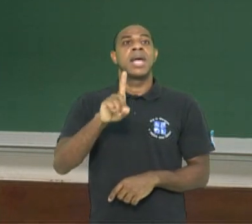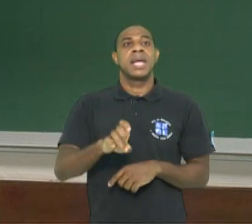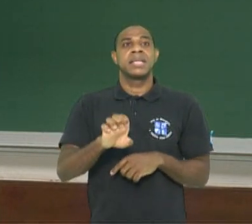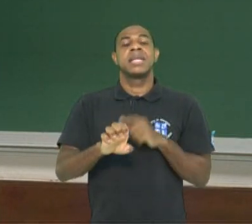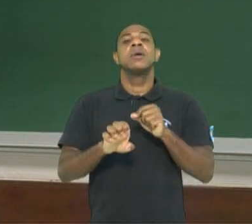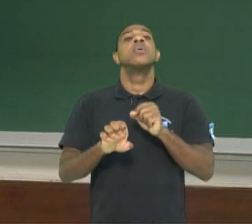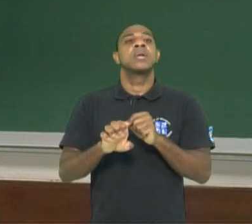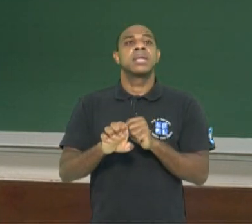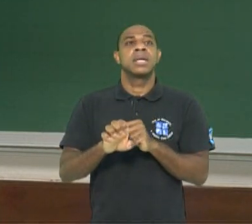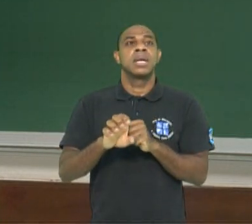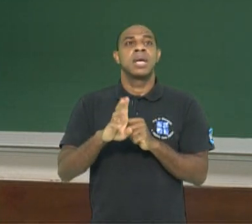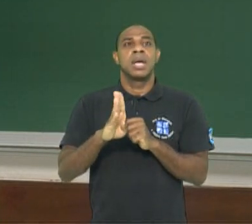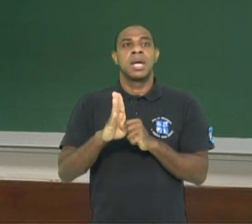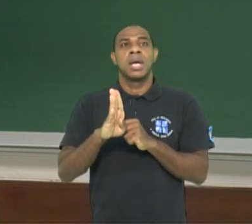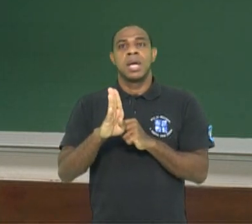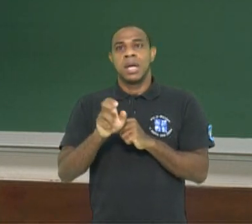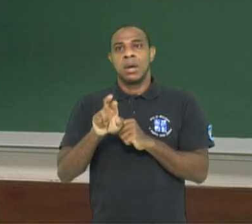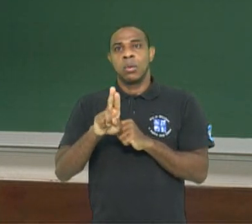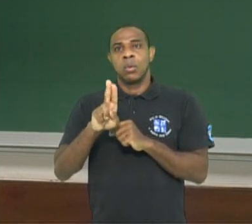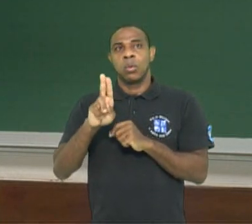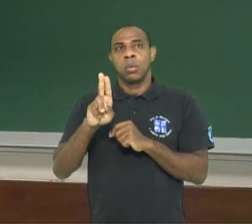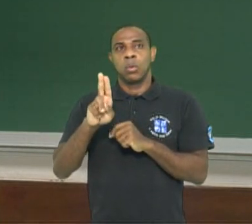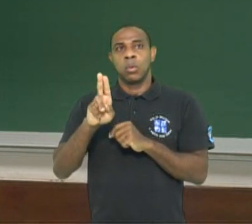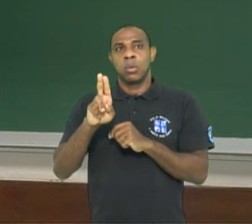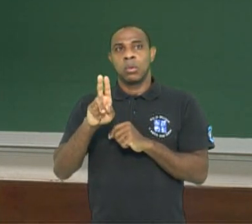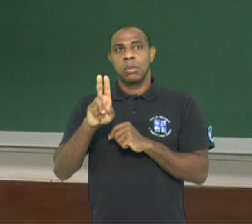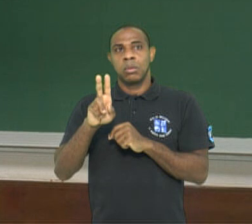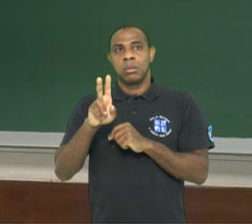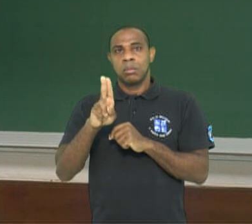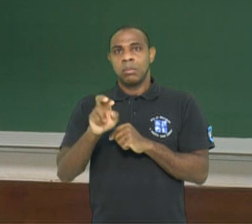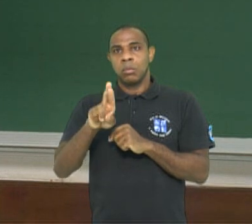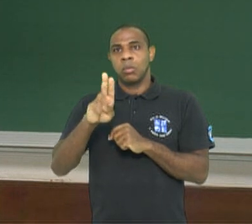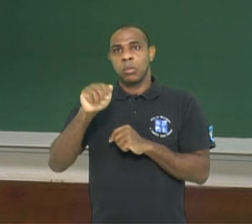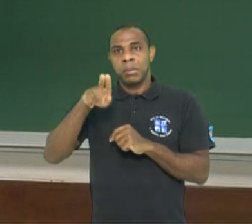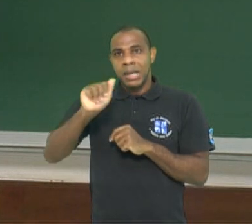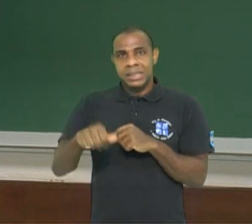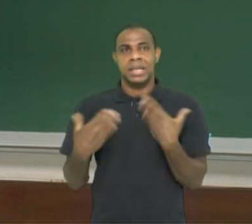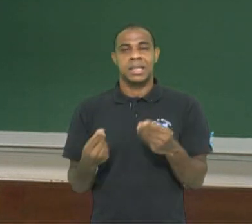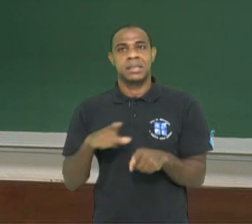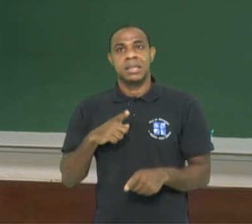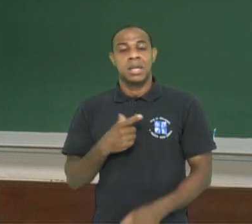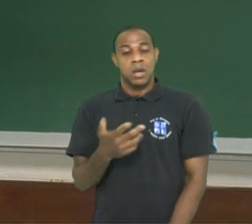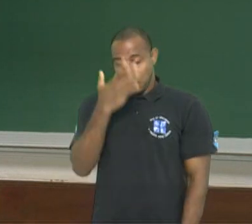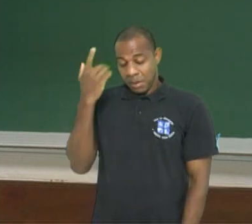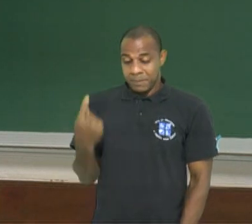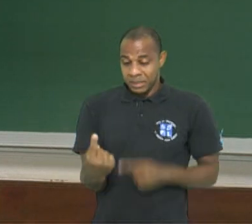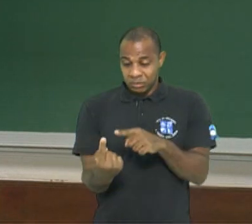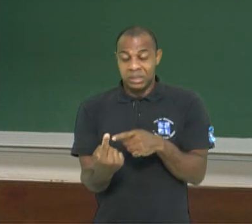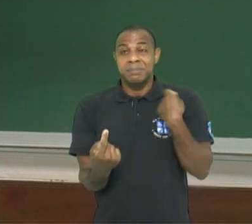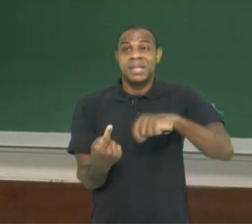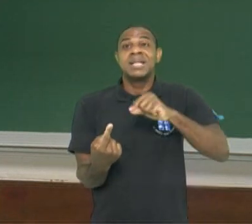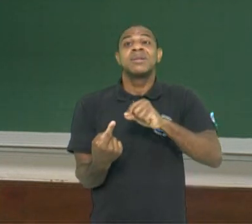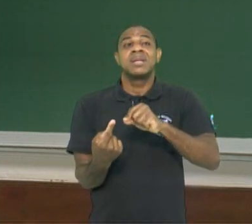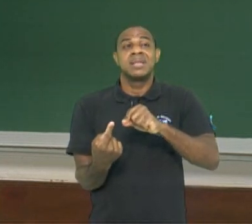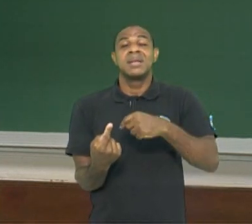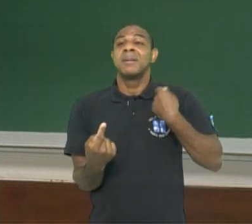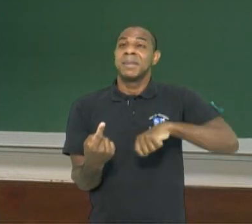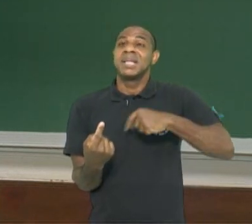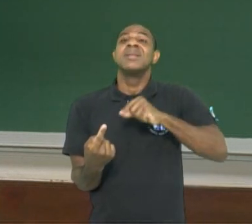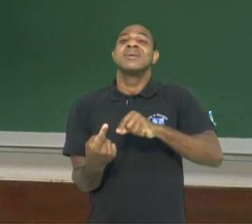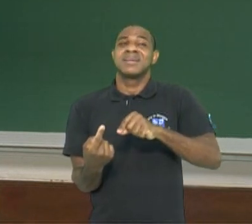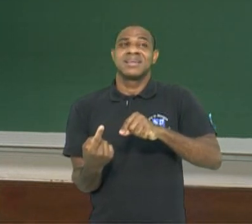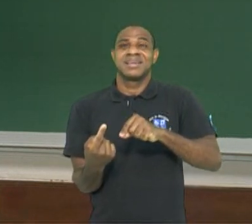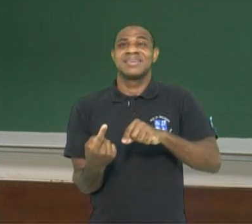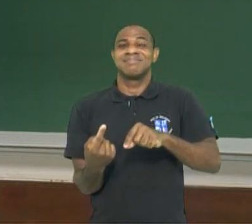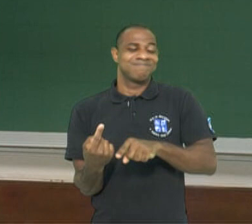vez que um cidadão que vive num determinado local, ele vai depender muitas vezes do serviço que é